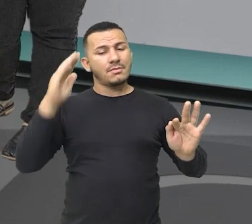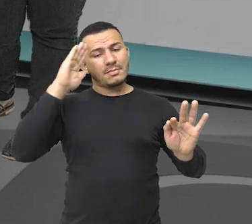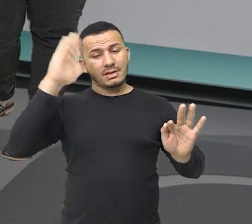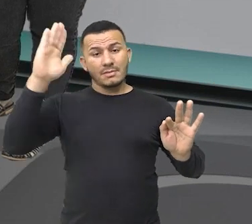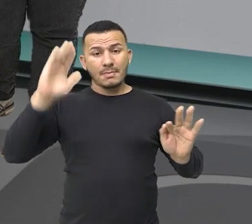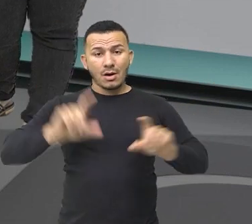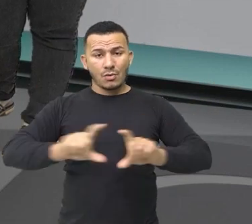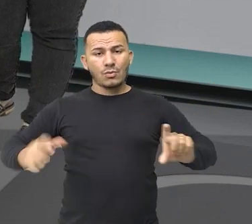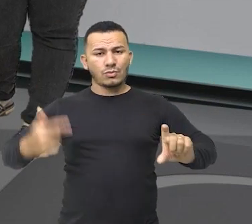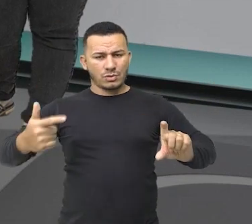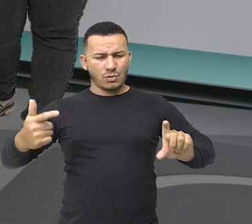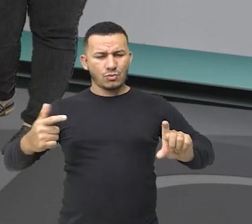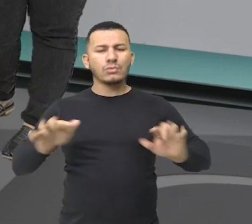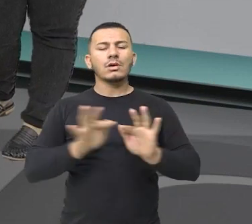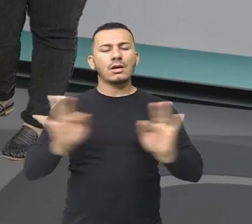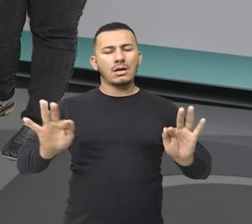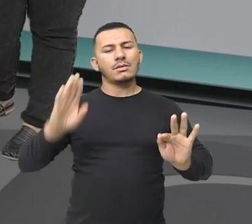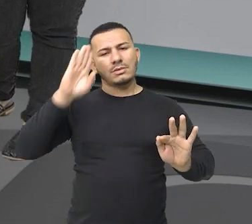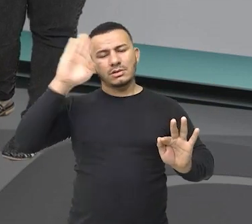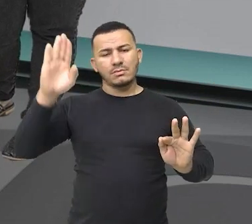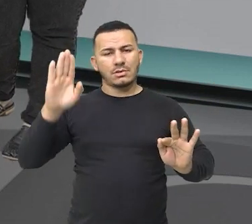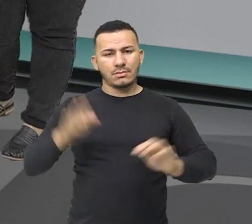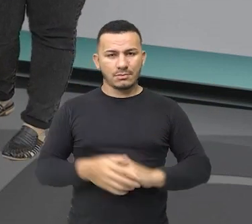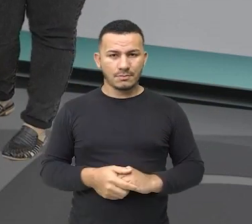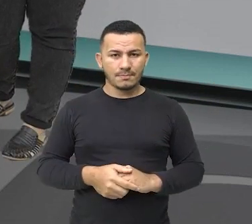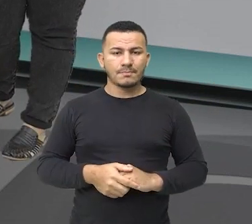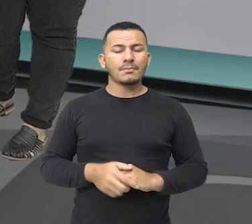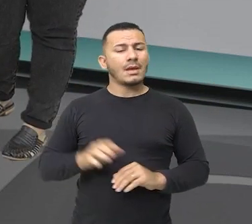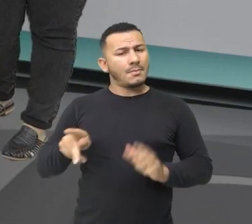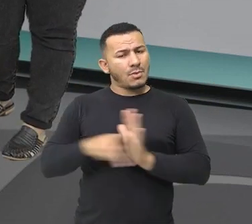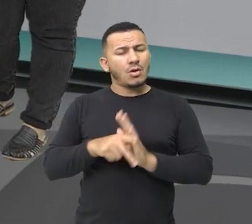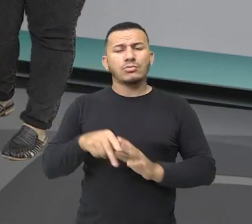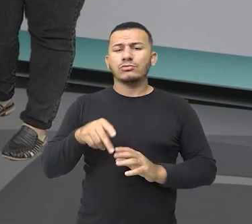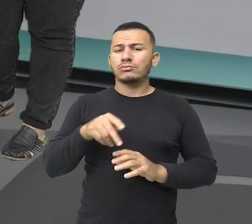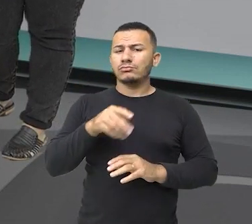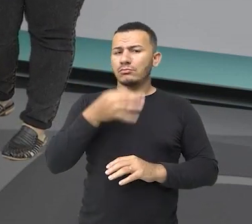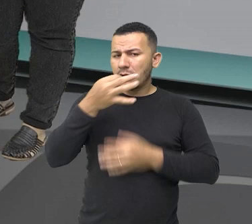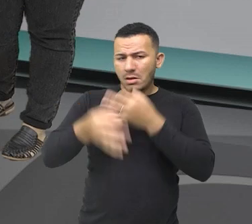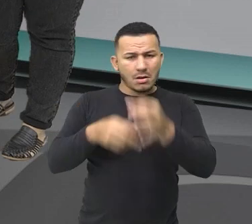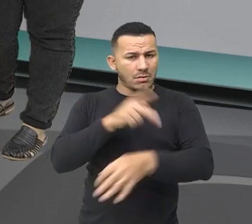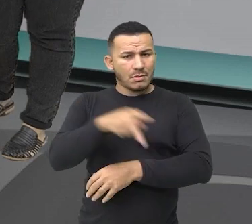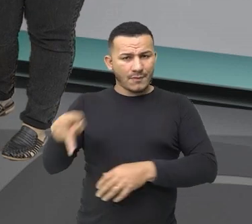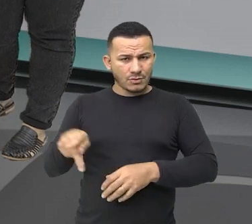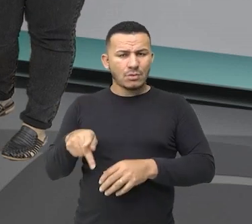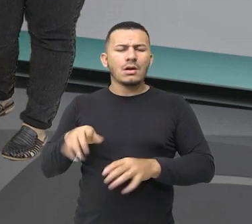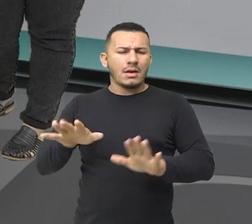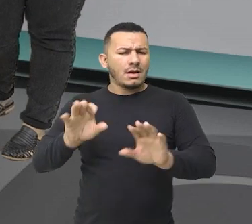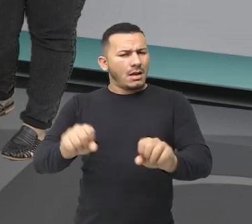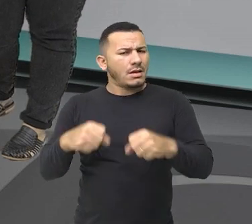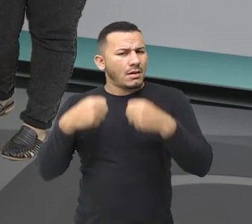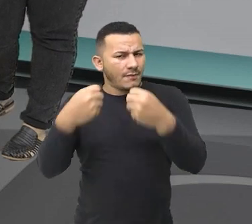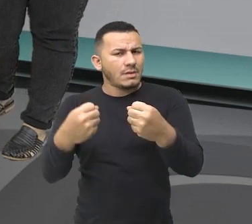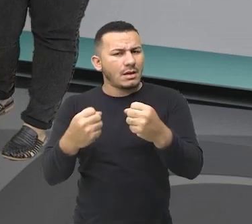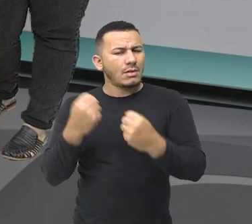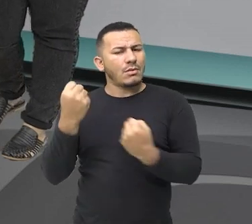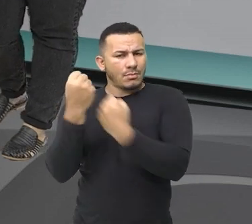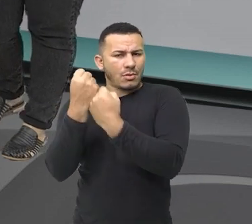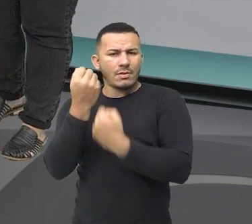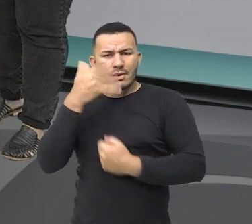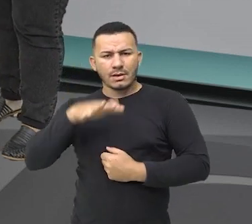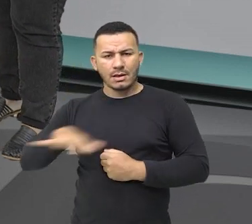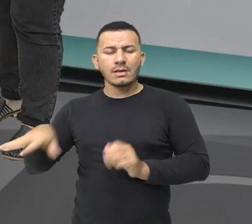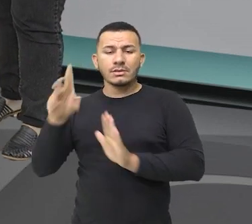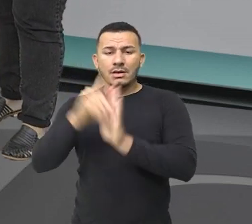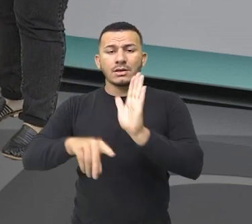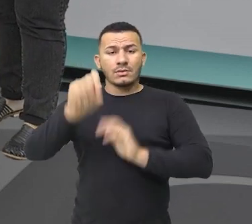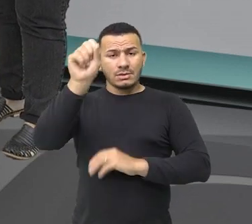como opinião dela, tá bom? Ela continua, sim, defendendo os direitos das crianças e por isso mesmo é que ela diz que